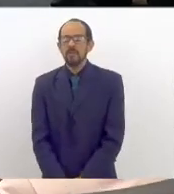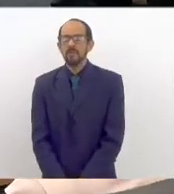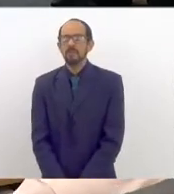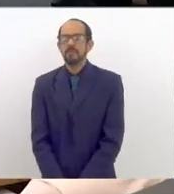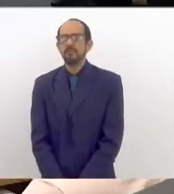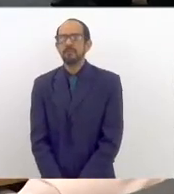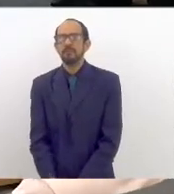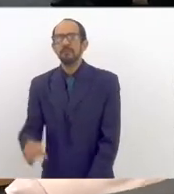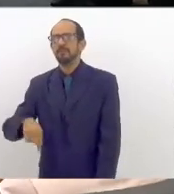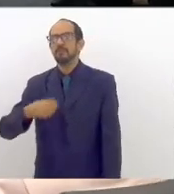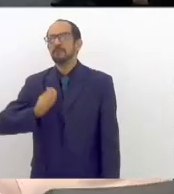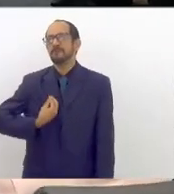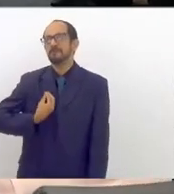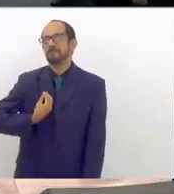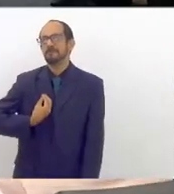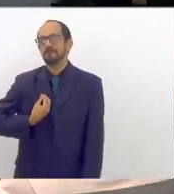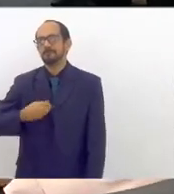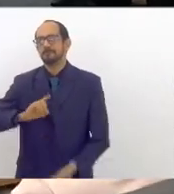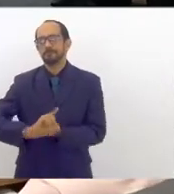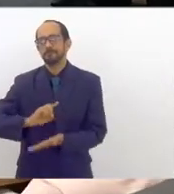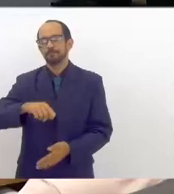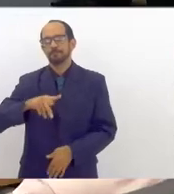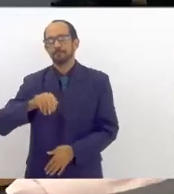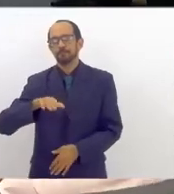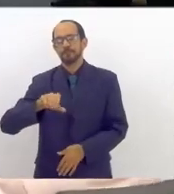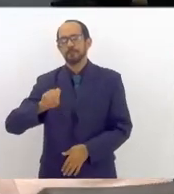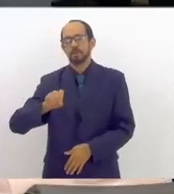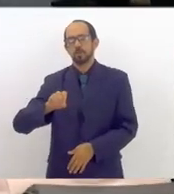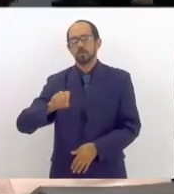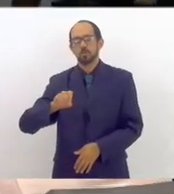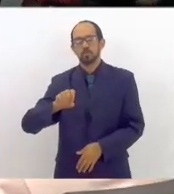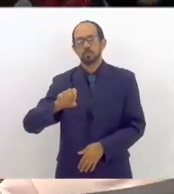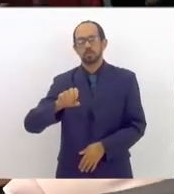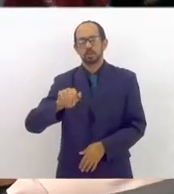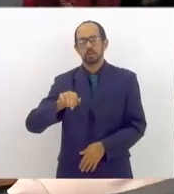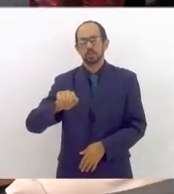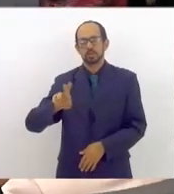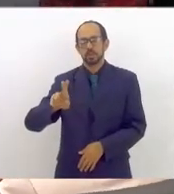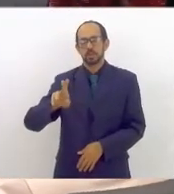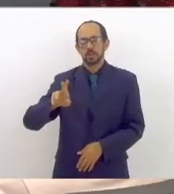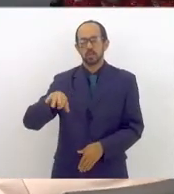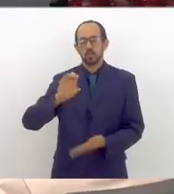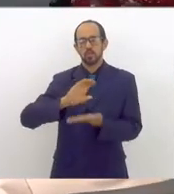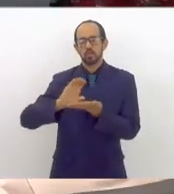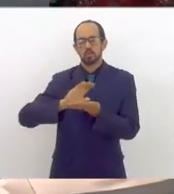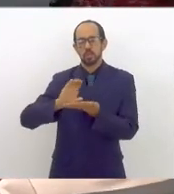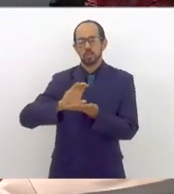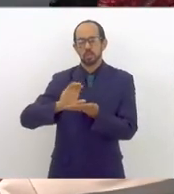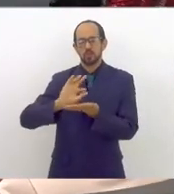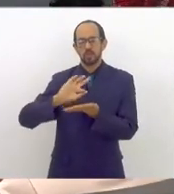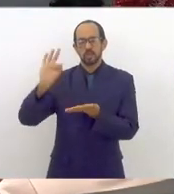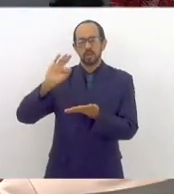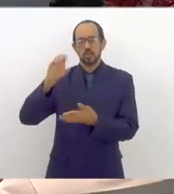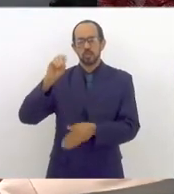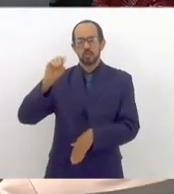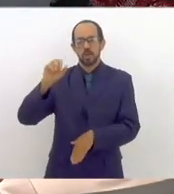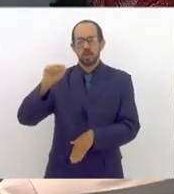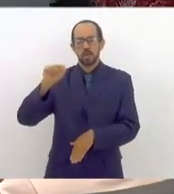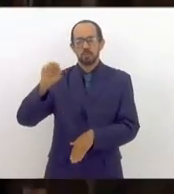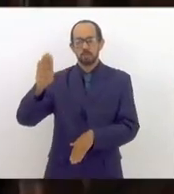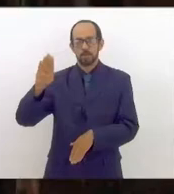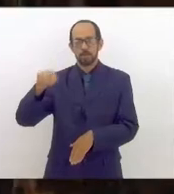estão conosco aqui o Doutor Paulo César Salomão filho Conselheiro Federal da OAB Doutor Rafael de Oliveira